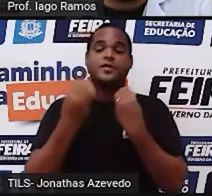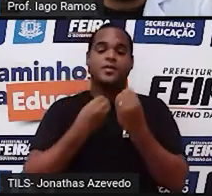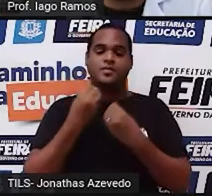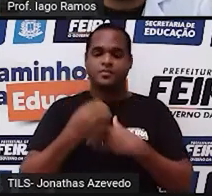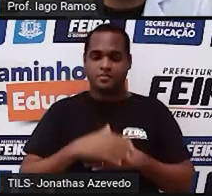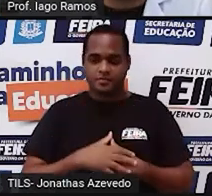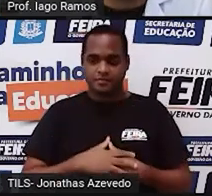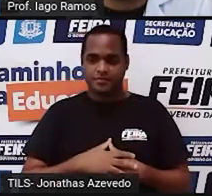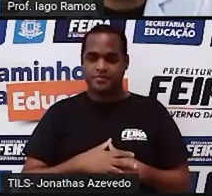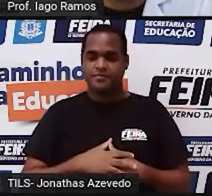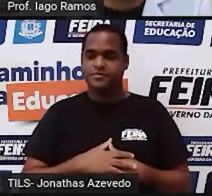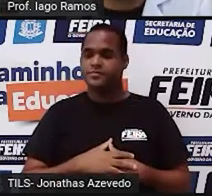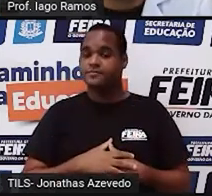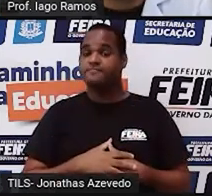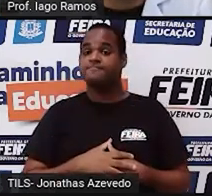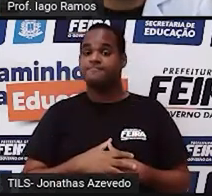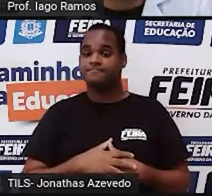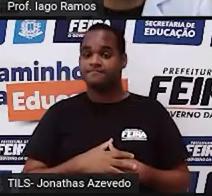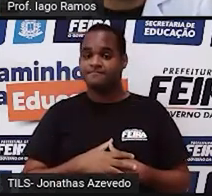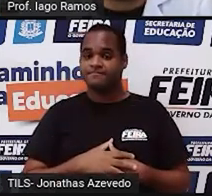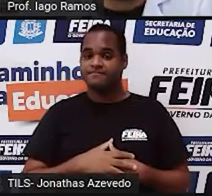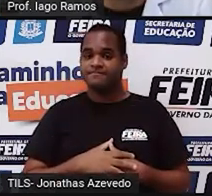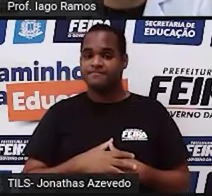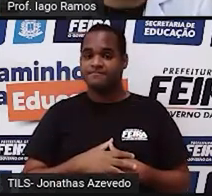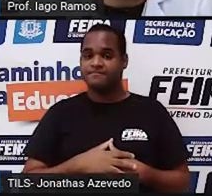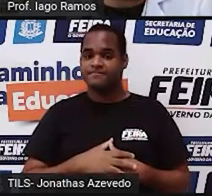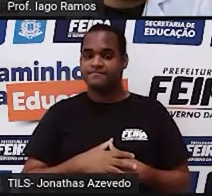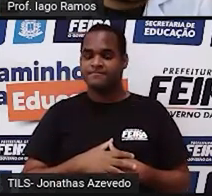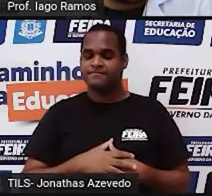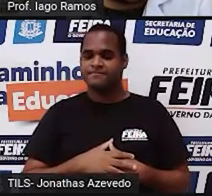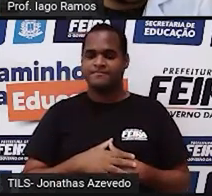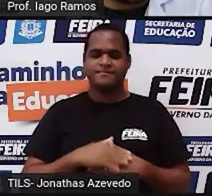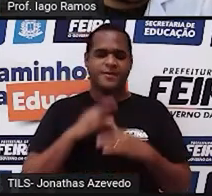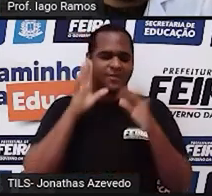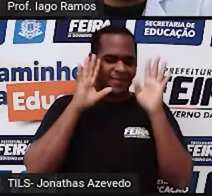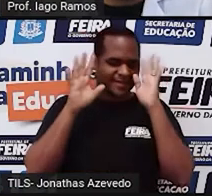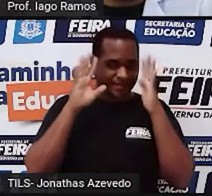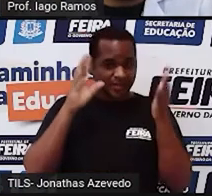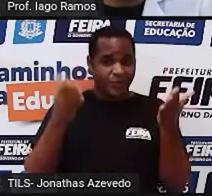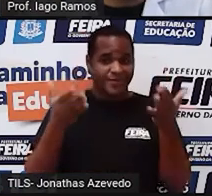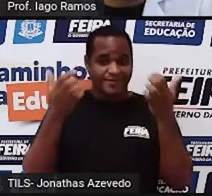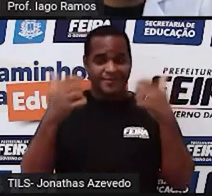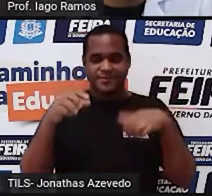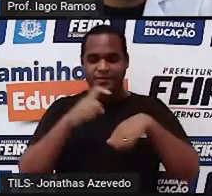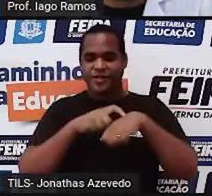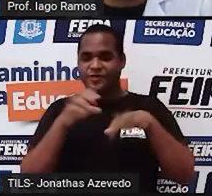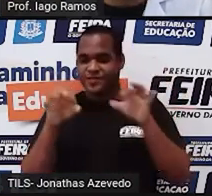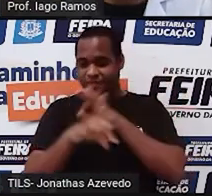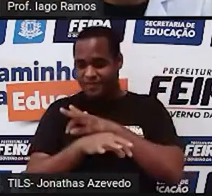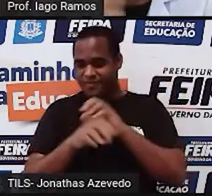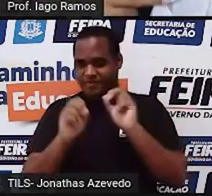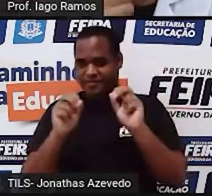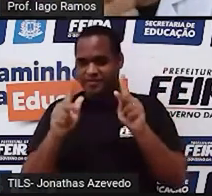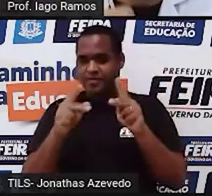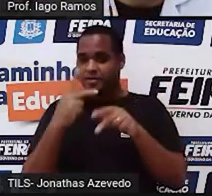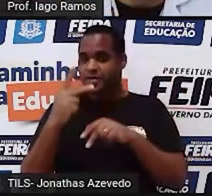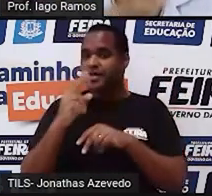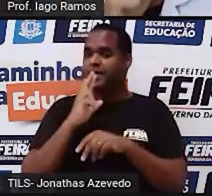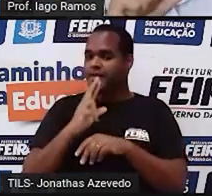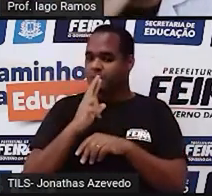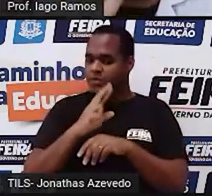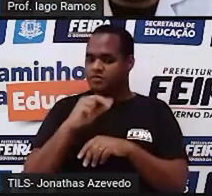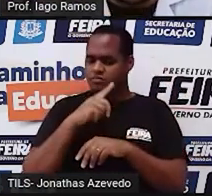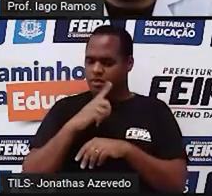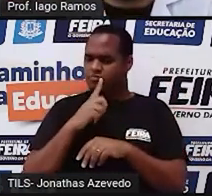Oi e aí e bora pensar que agora acabou o tempo ele quer o